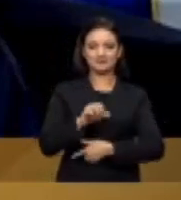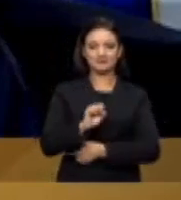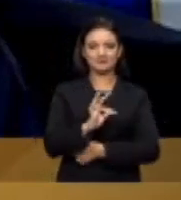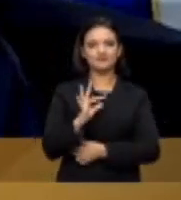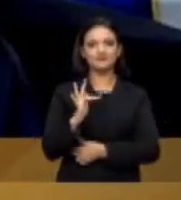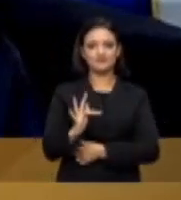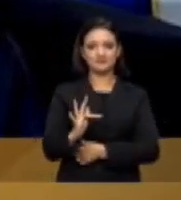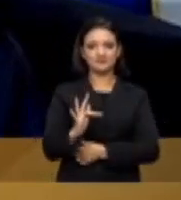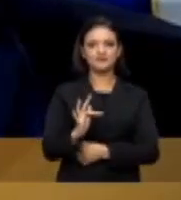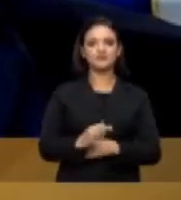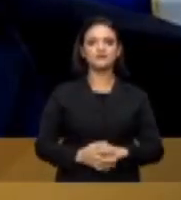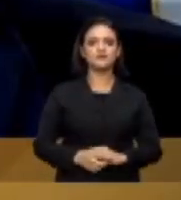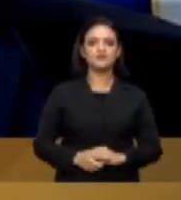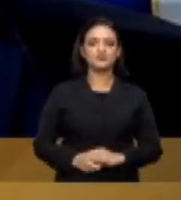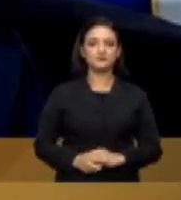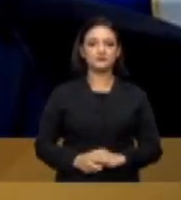corte.